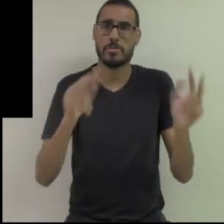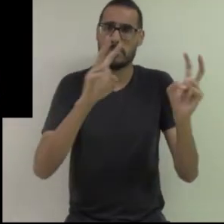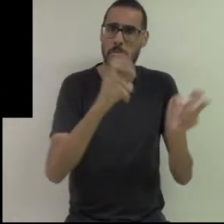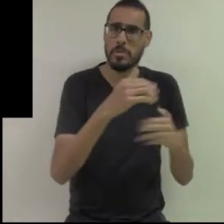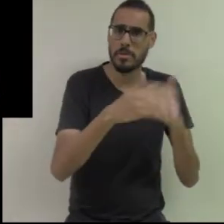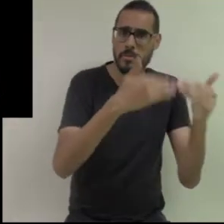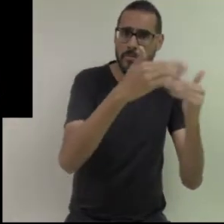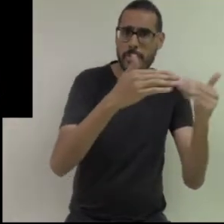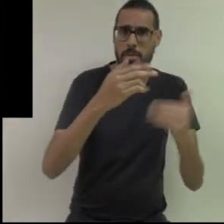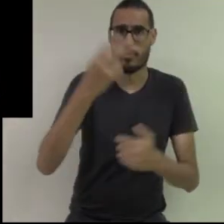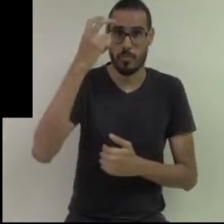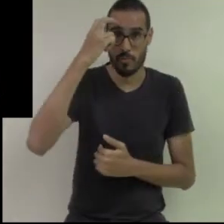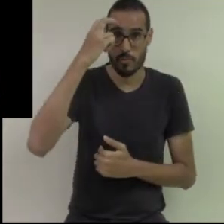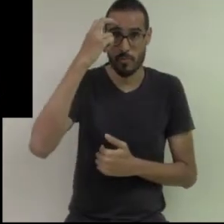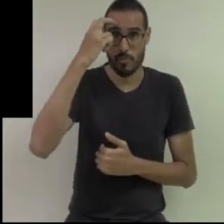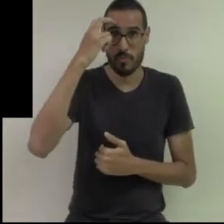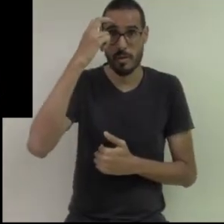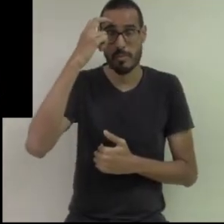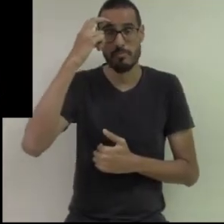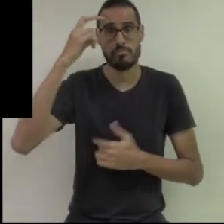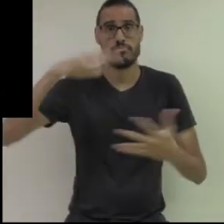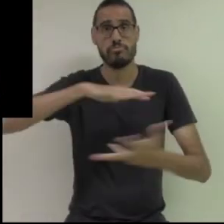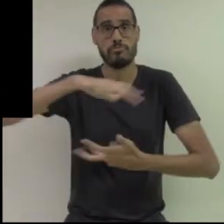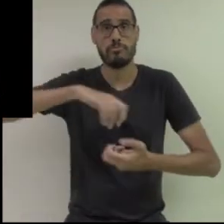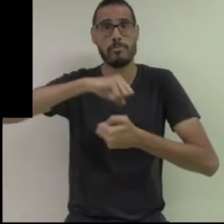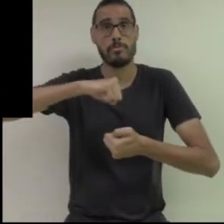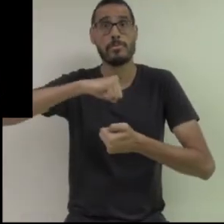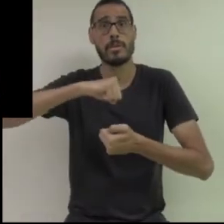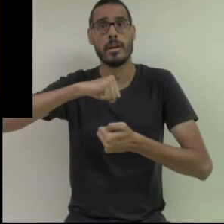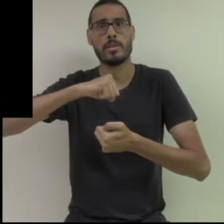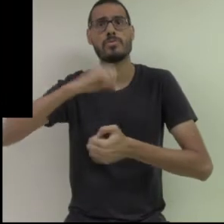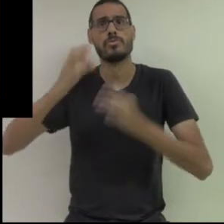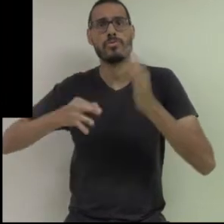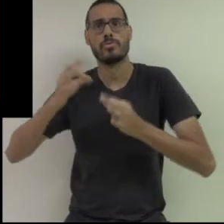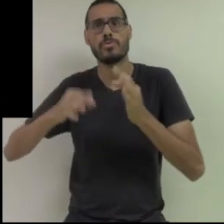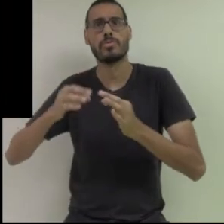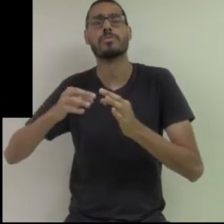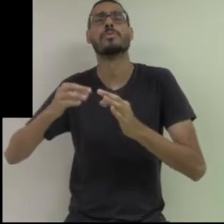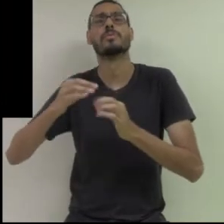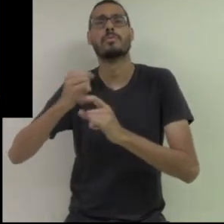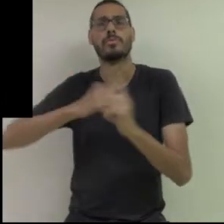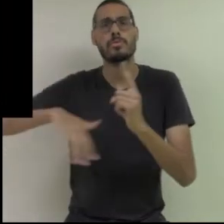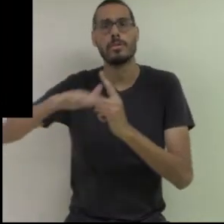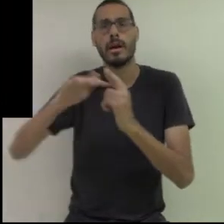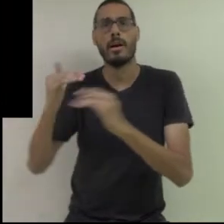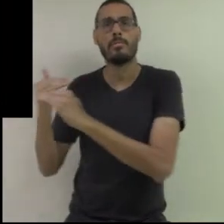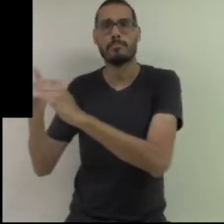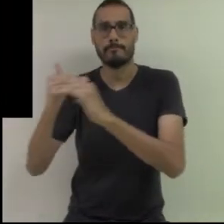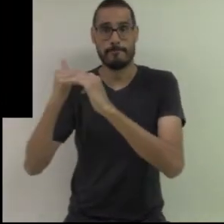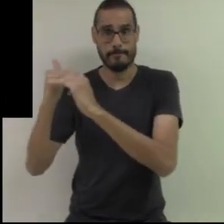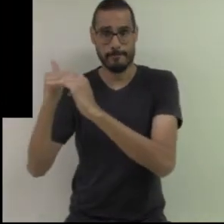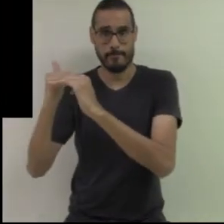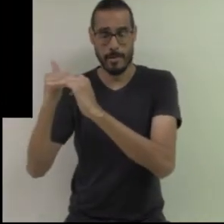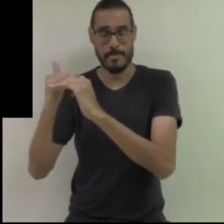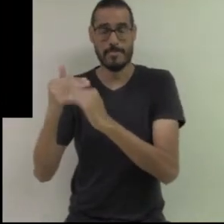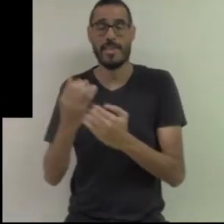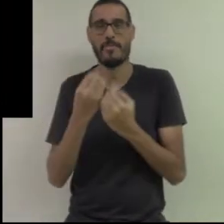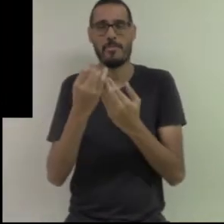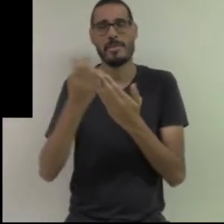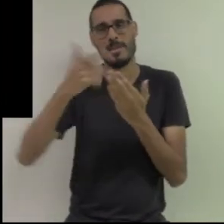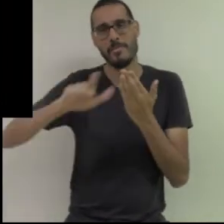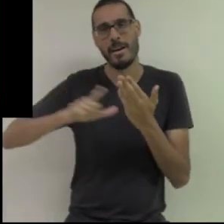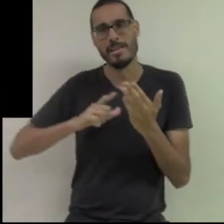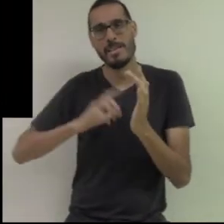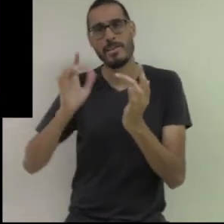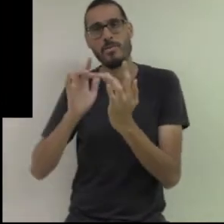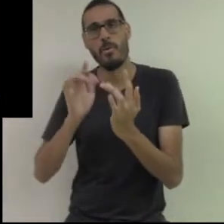a desenvolvimento, cultura, sustentabilidade, justiça social e equidade. Para mais informações, temos todos os